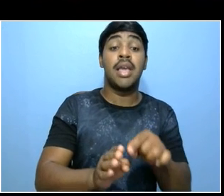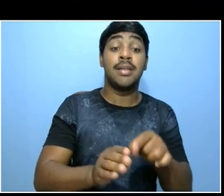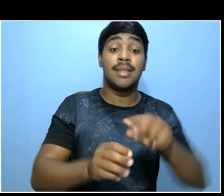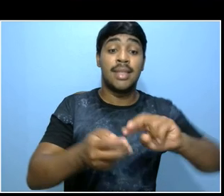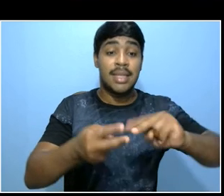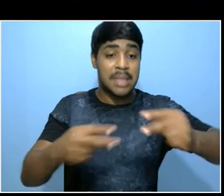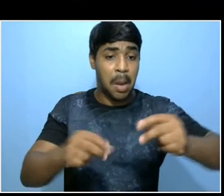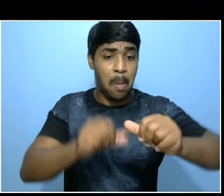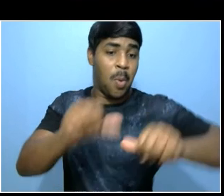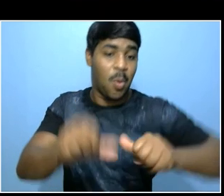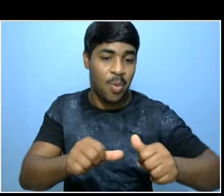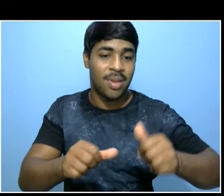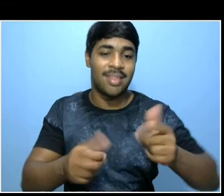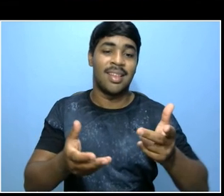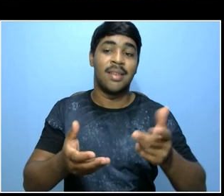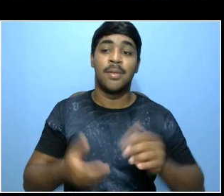genética.